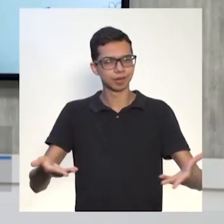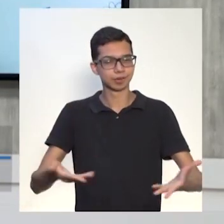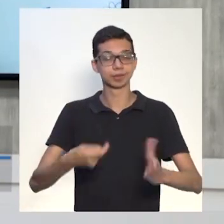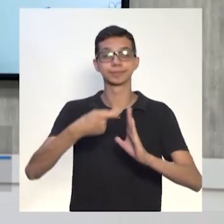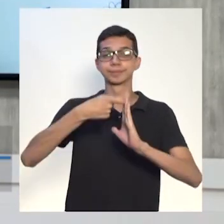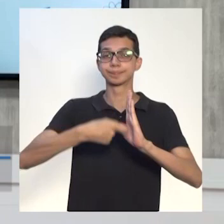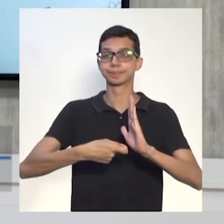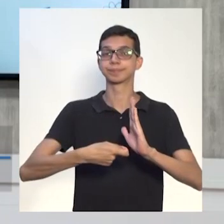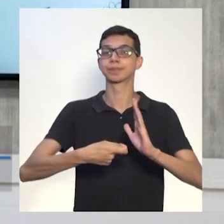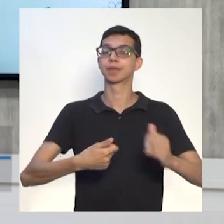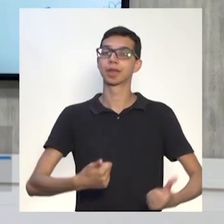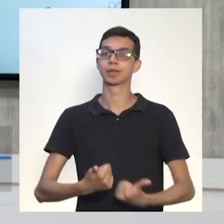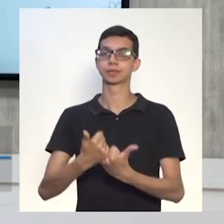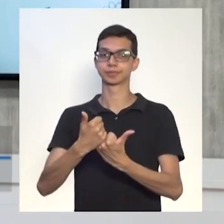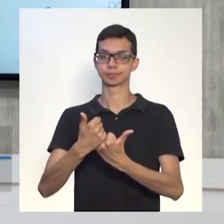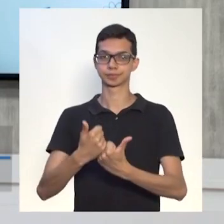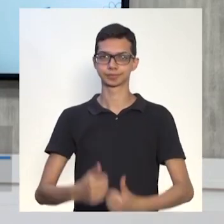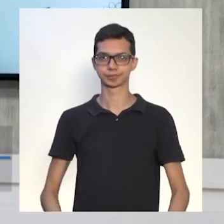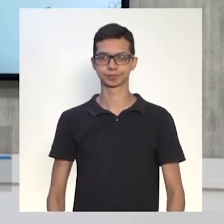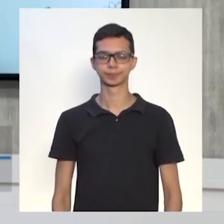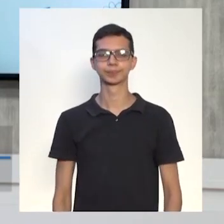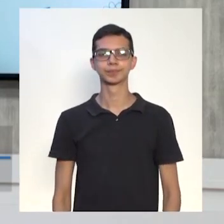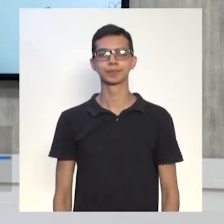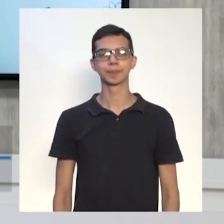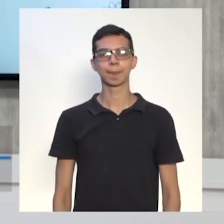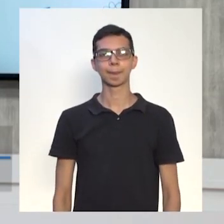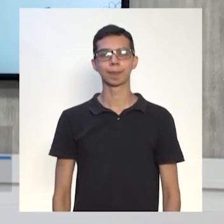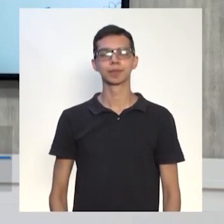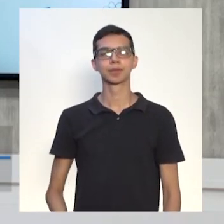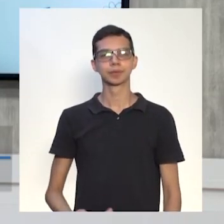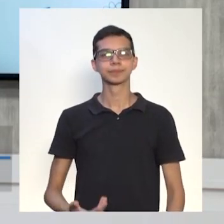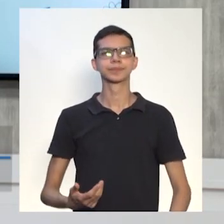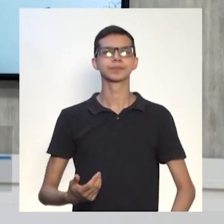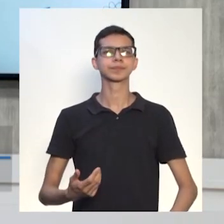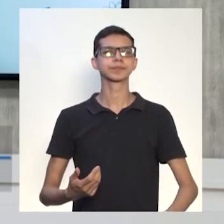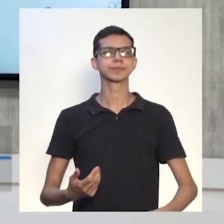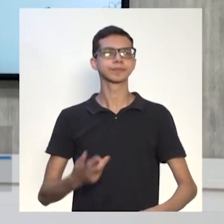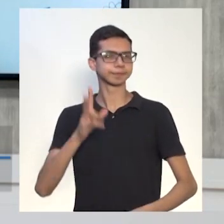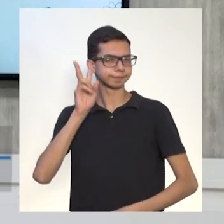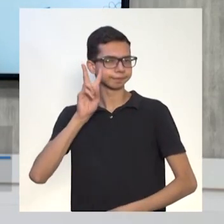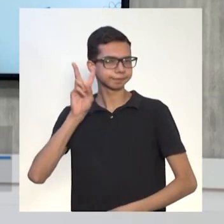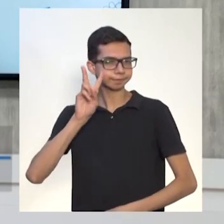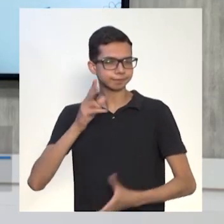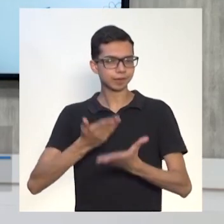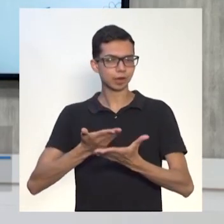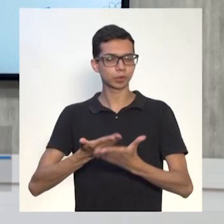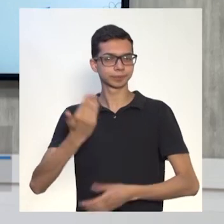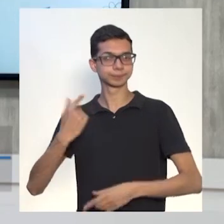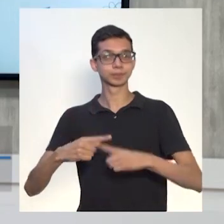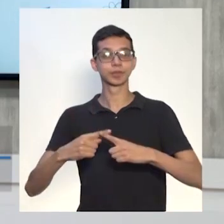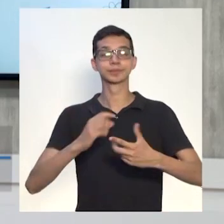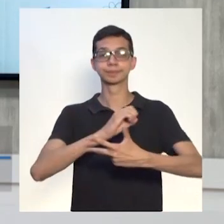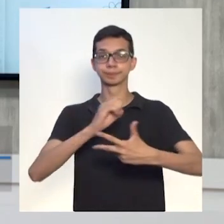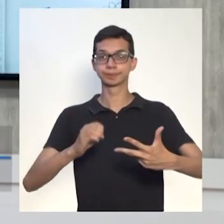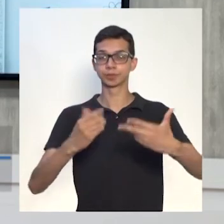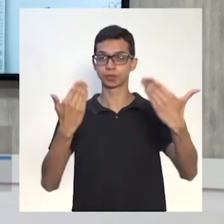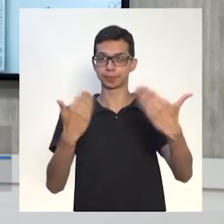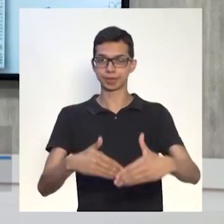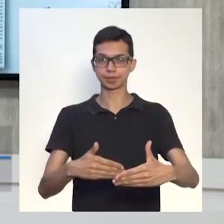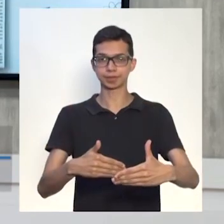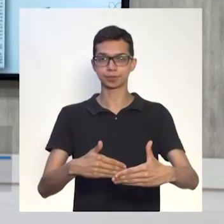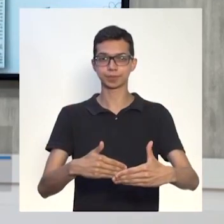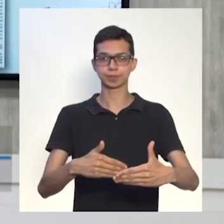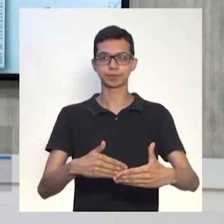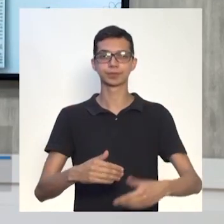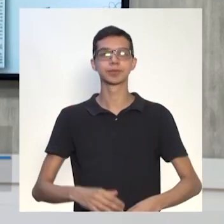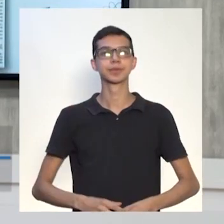textos motivadores. Vamos relembrar na aula passada, o que eu tinha dito? Que a coletânea do Enem, a prova do Enem,